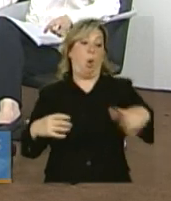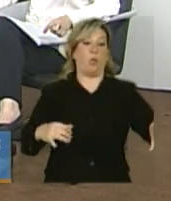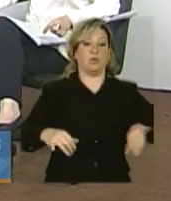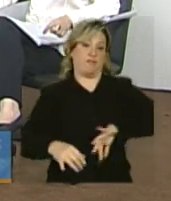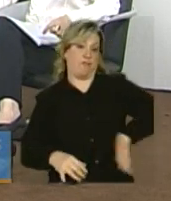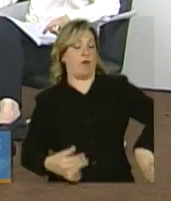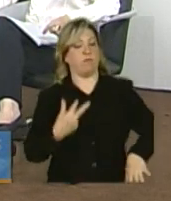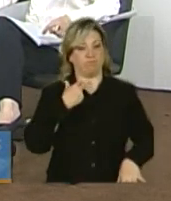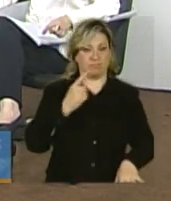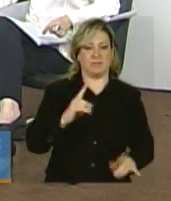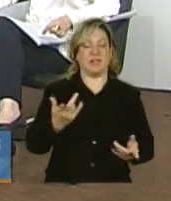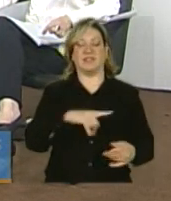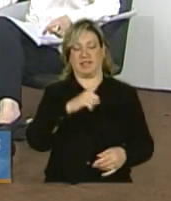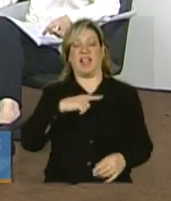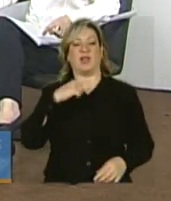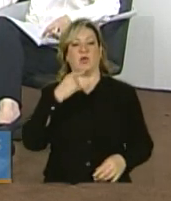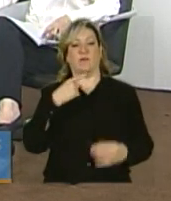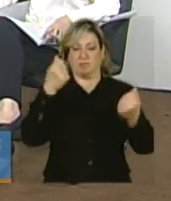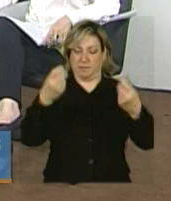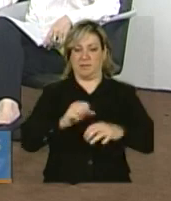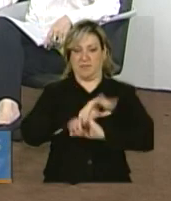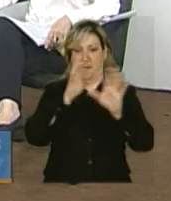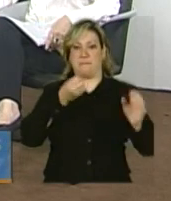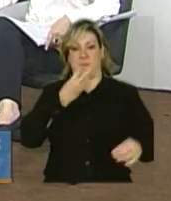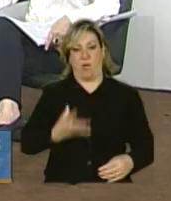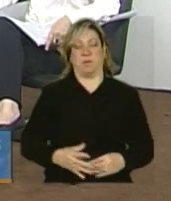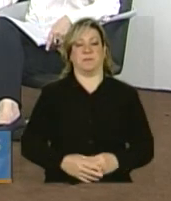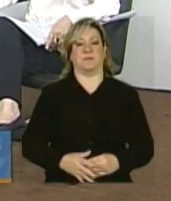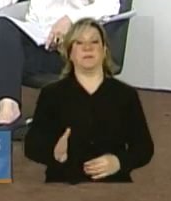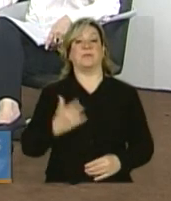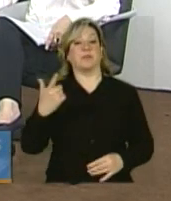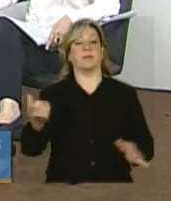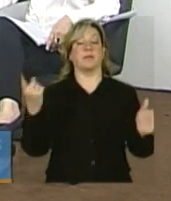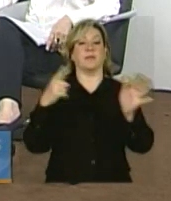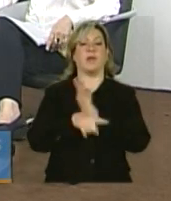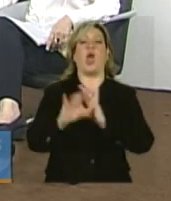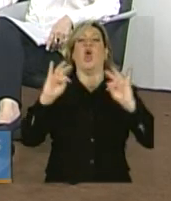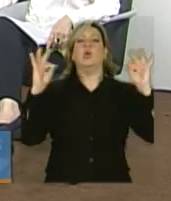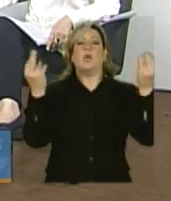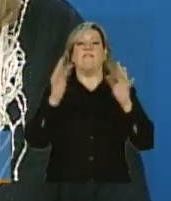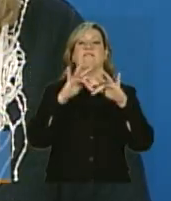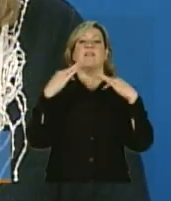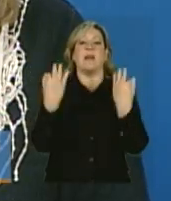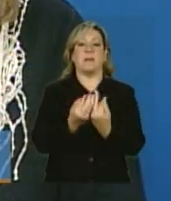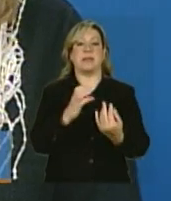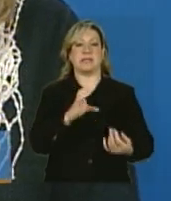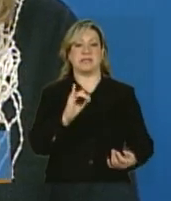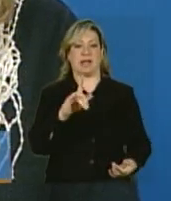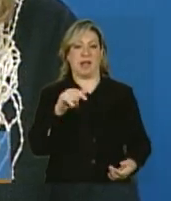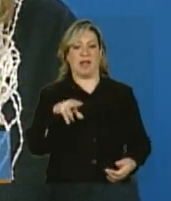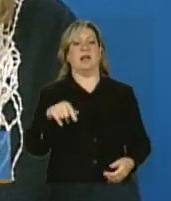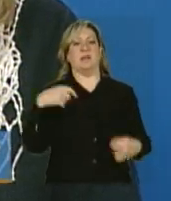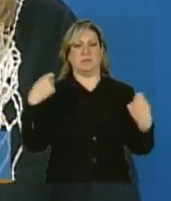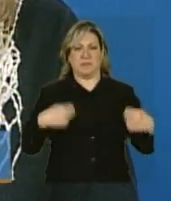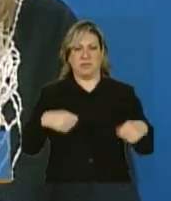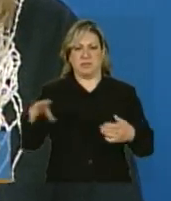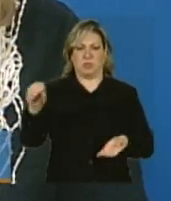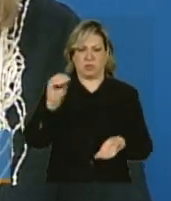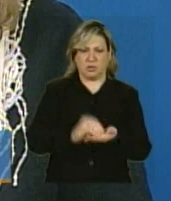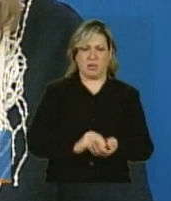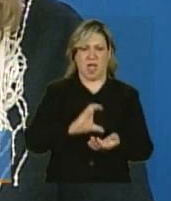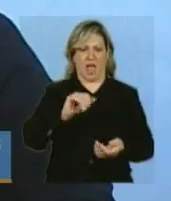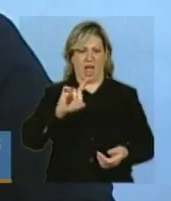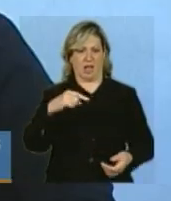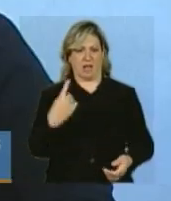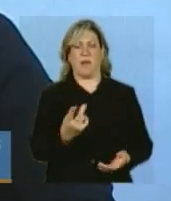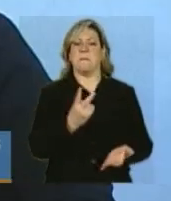outros. Olha, a próxima pergunta é a seguinte: toda família cigana deve ser incluída no cadastro único, mesmo os